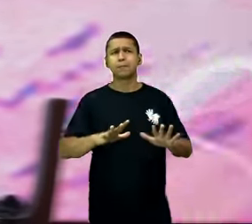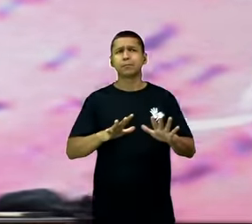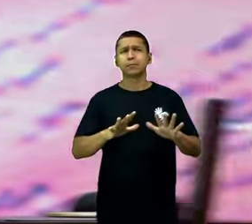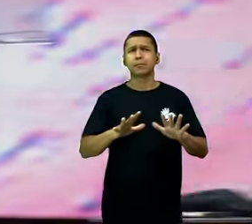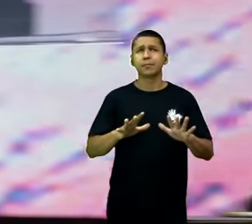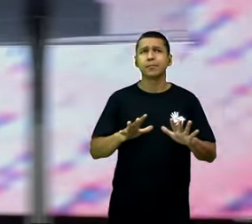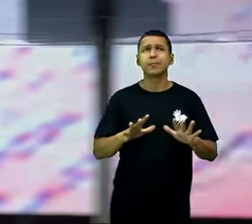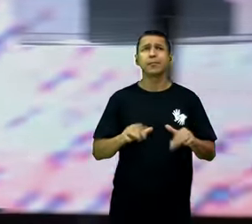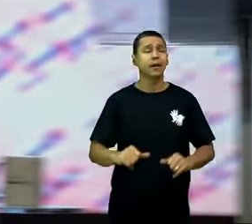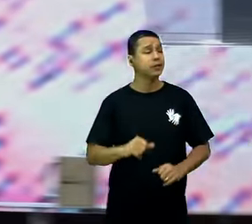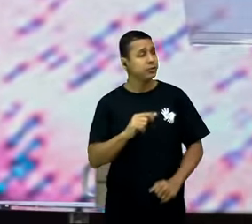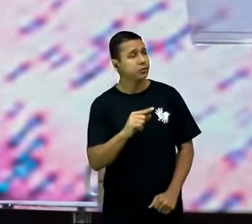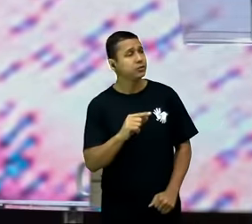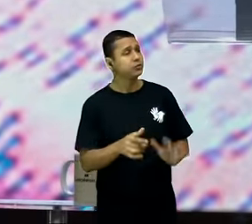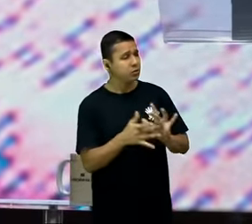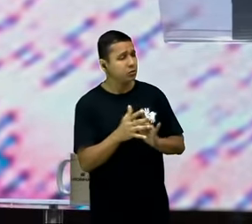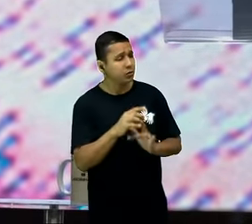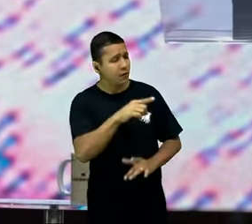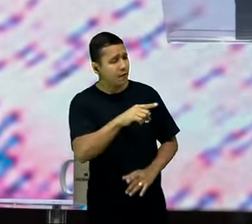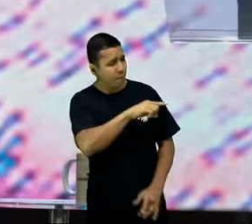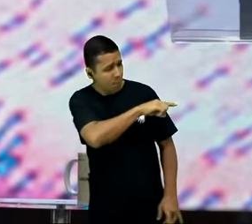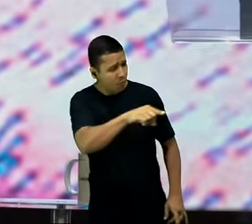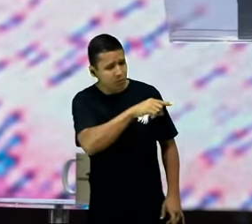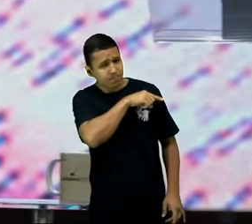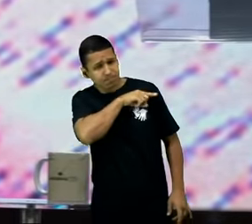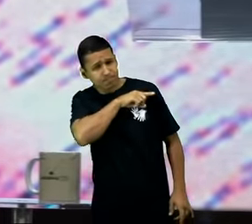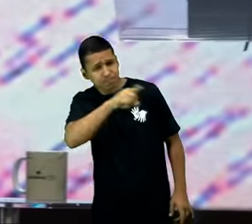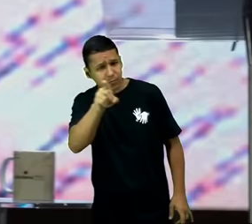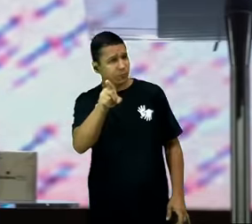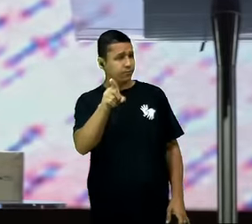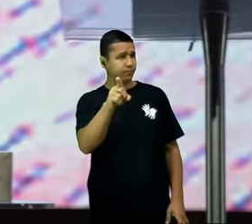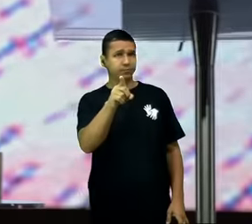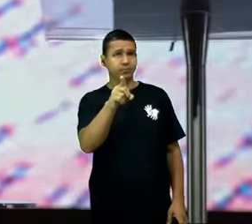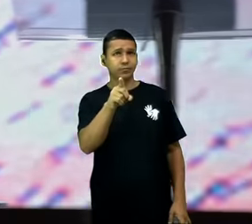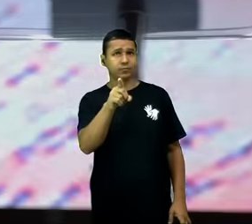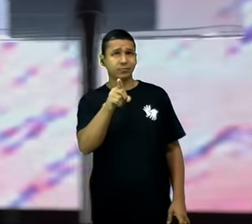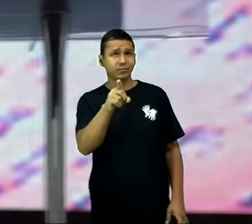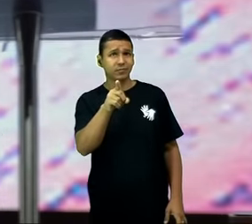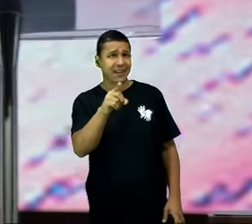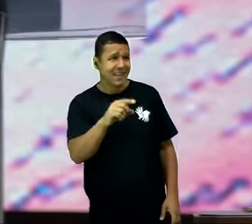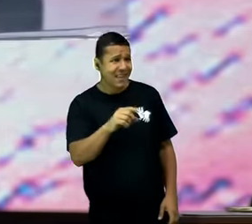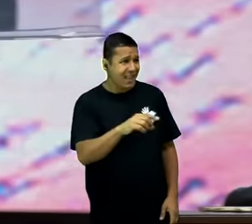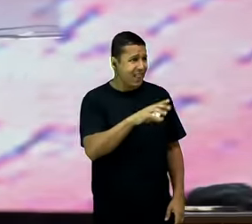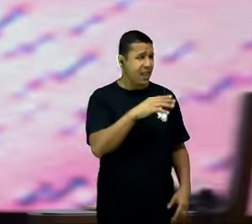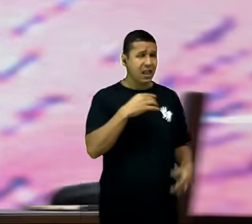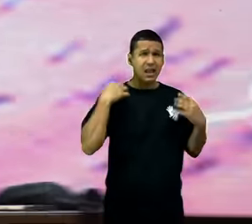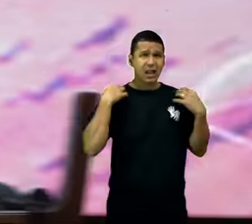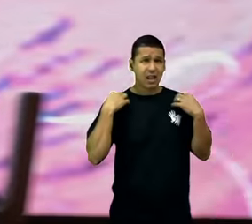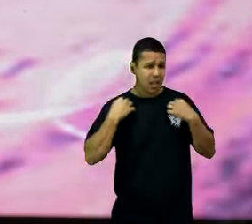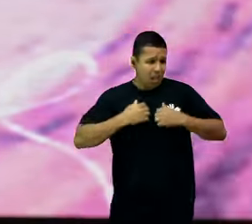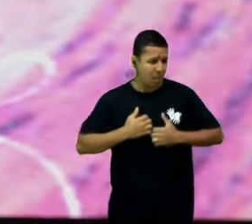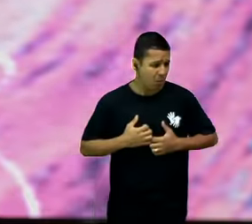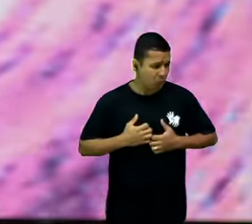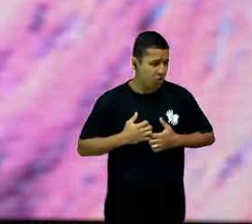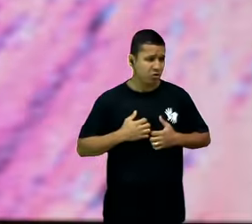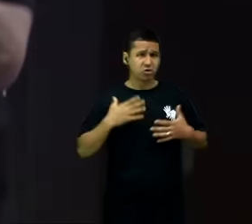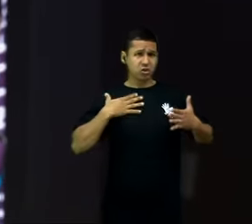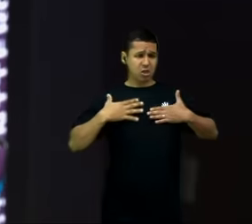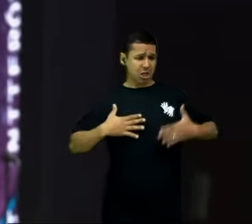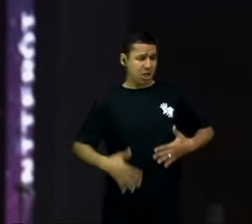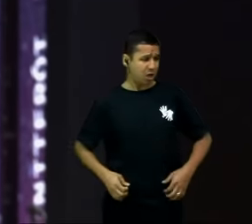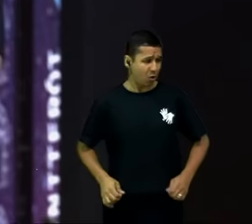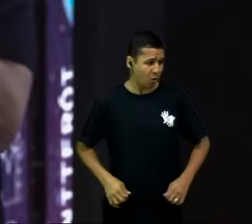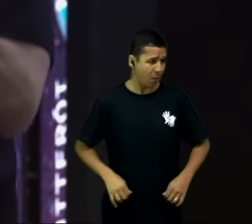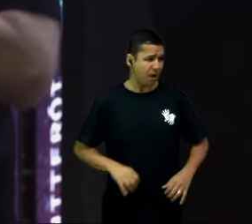gente tem? Jesus está falando assim, vai vocês. Eu estou enviando vocês. Não leva nem sandália reserva. Por que Deus está falando? Porque se fosse Venâncio, eu levava